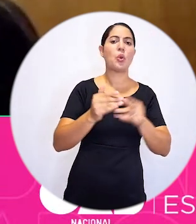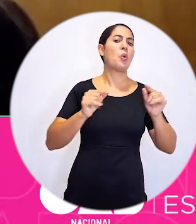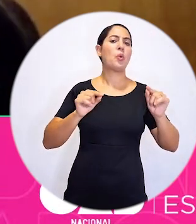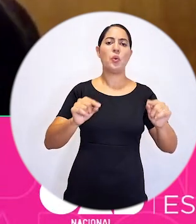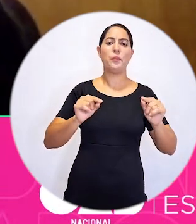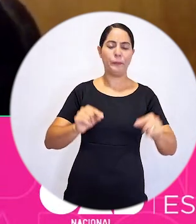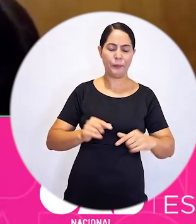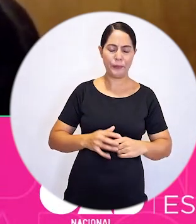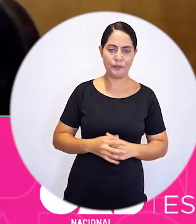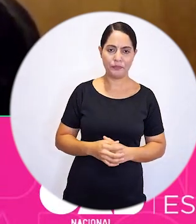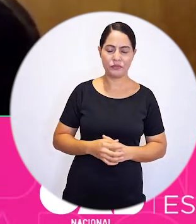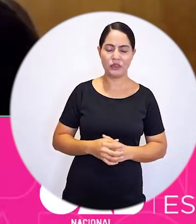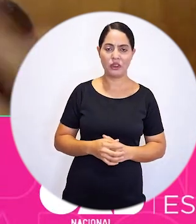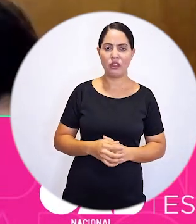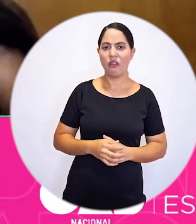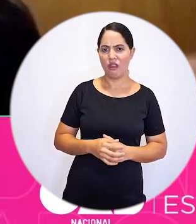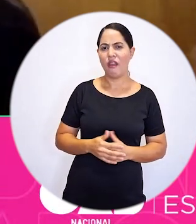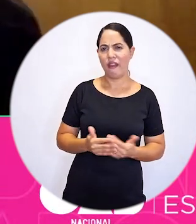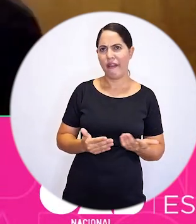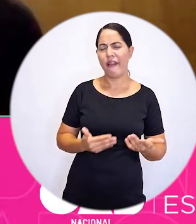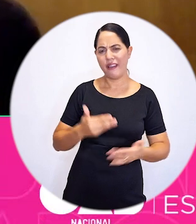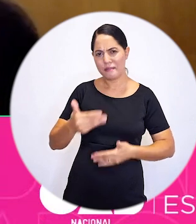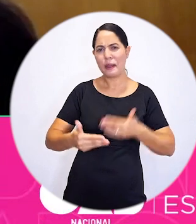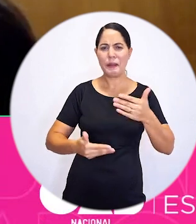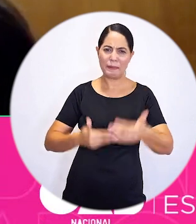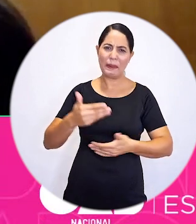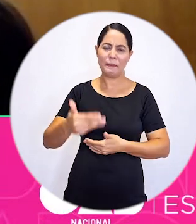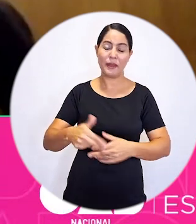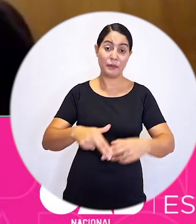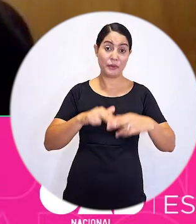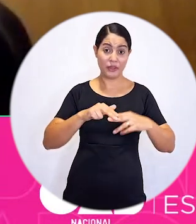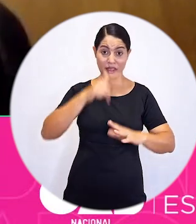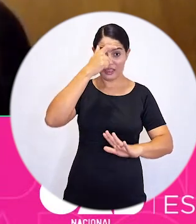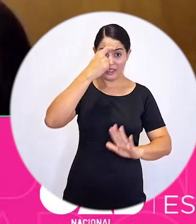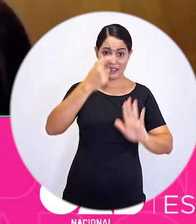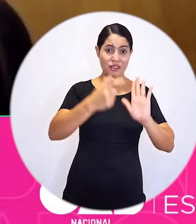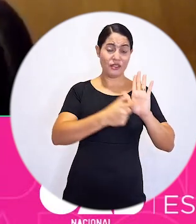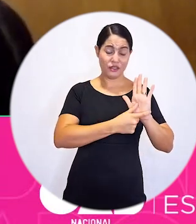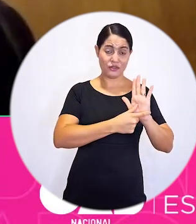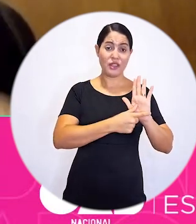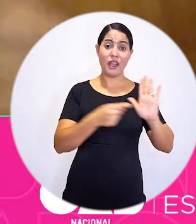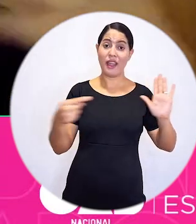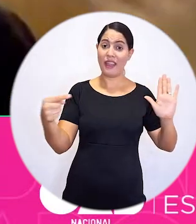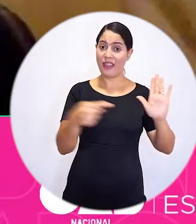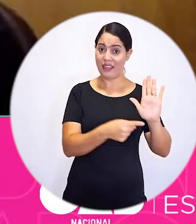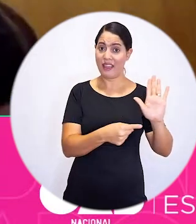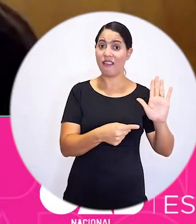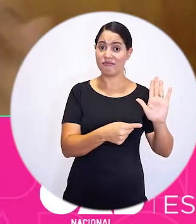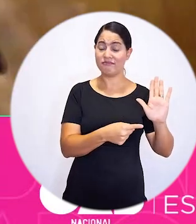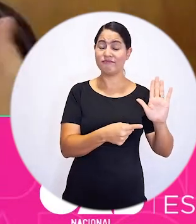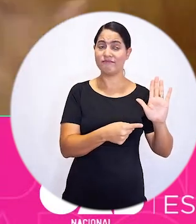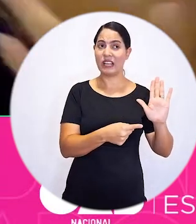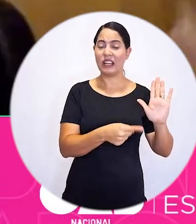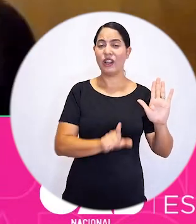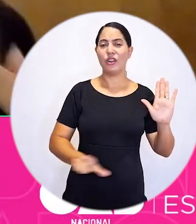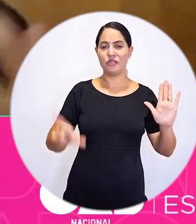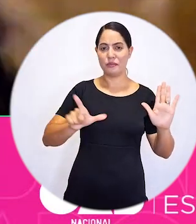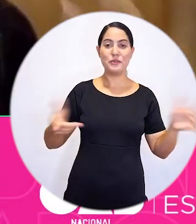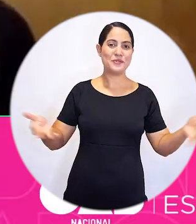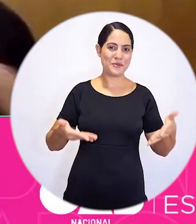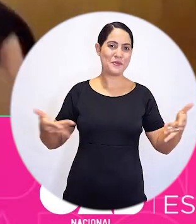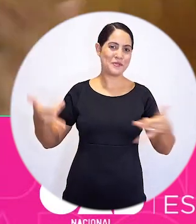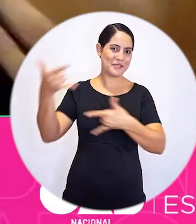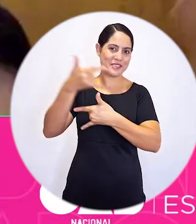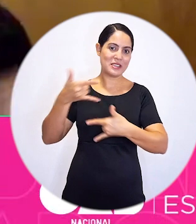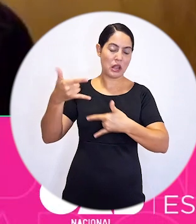a aderir, muito por isso, né, também porque a inteligência artificial, ela traz uma série de, que é o